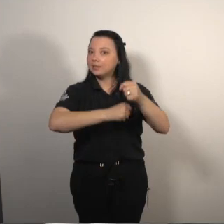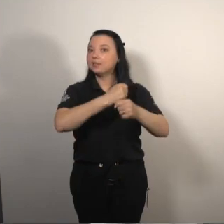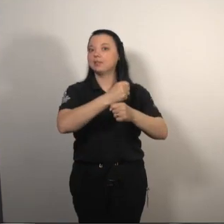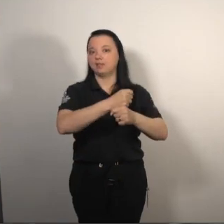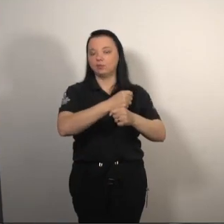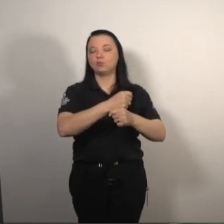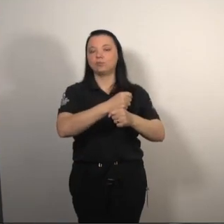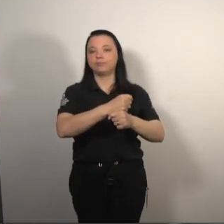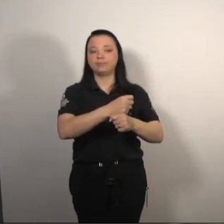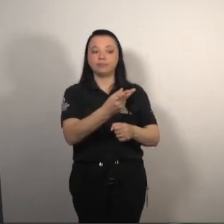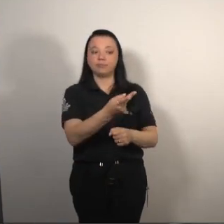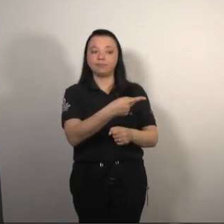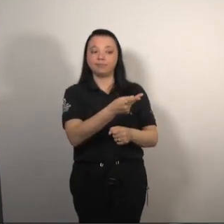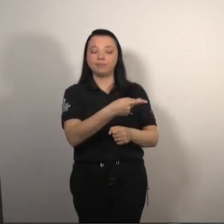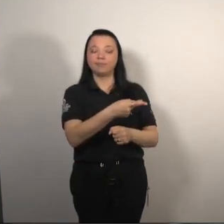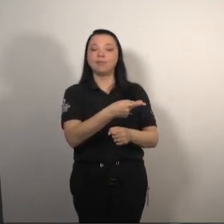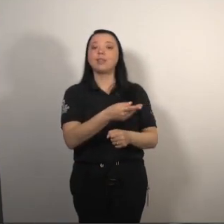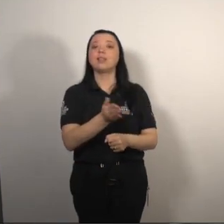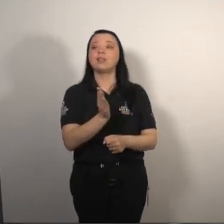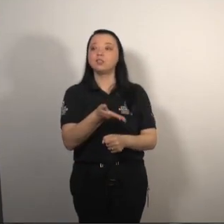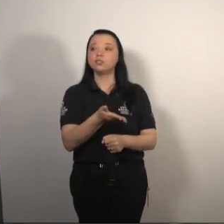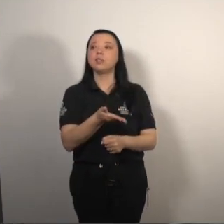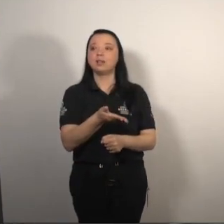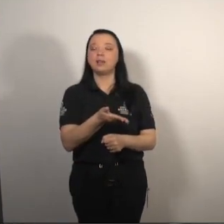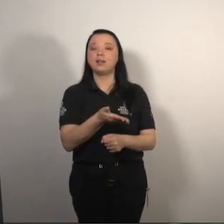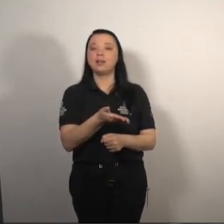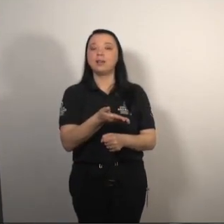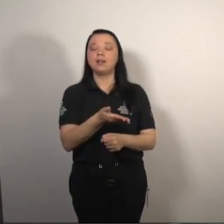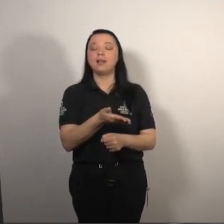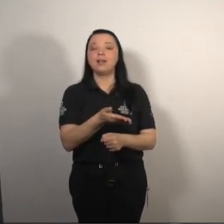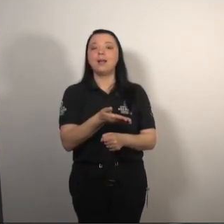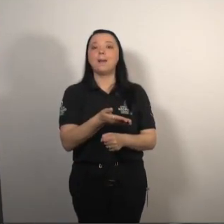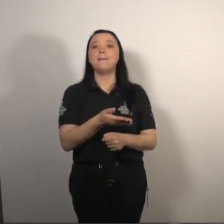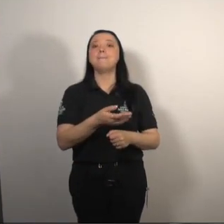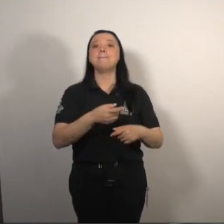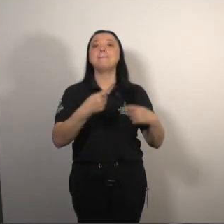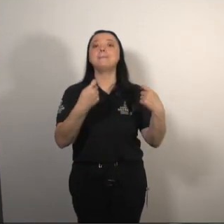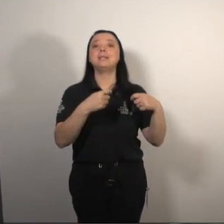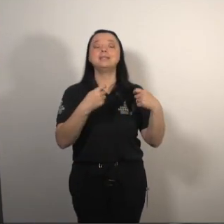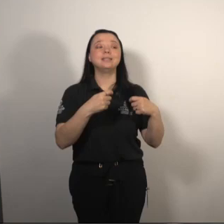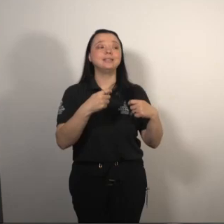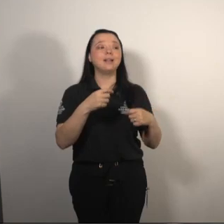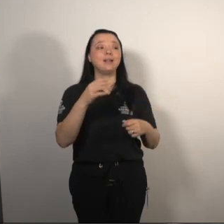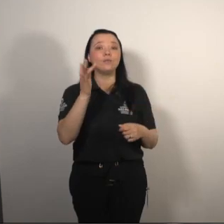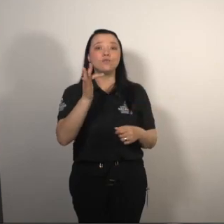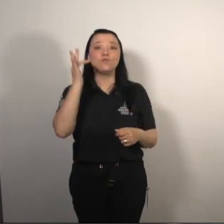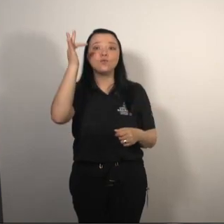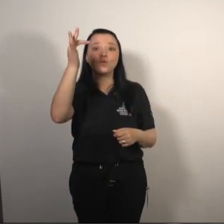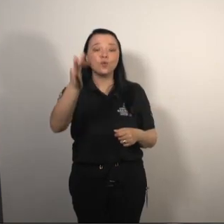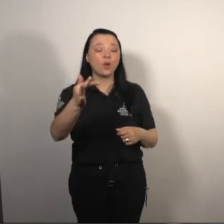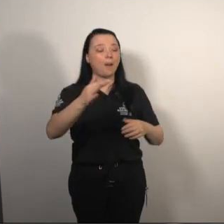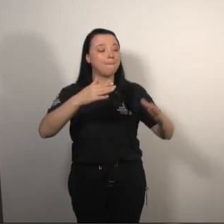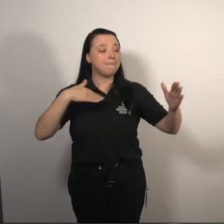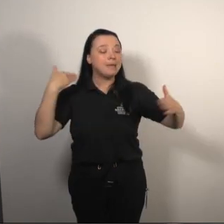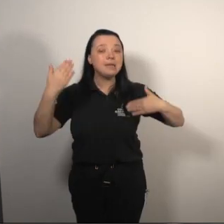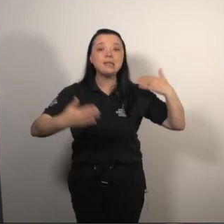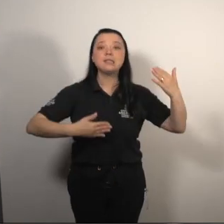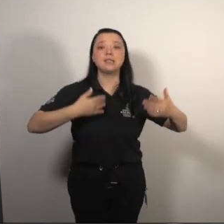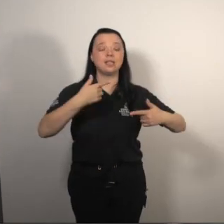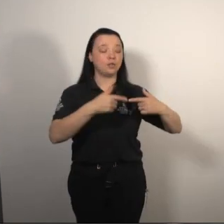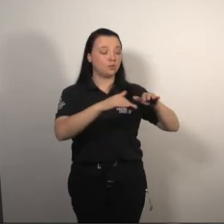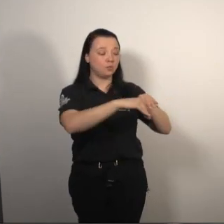recuperações que visam hoje fazer o tratamento de passeios, guarda-corpo,